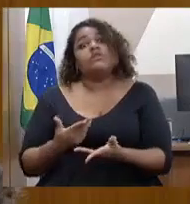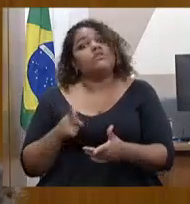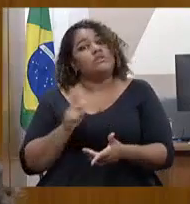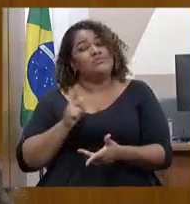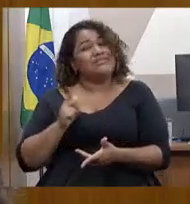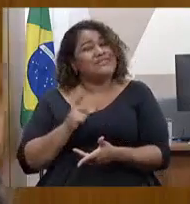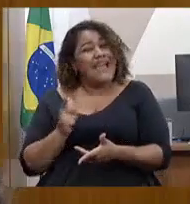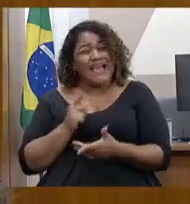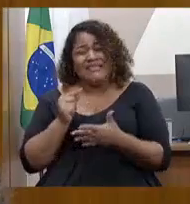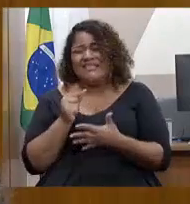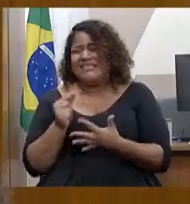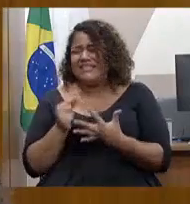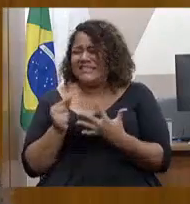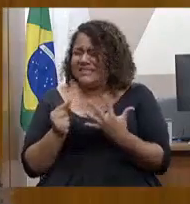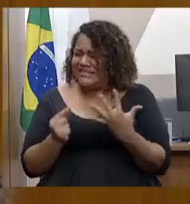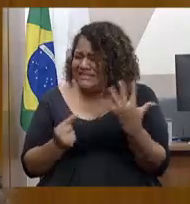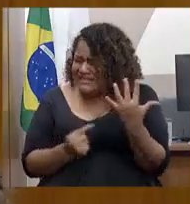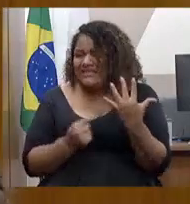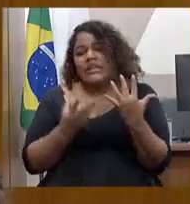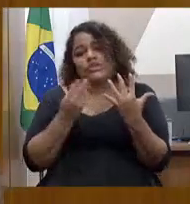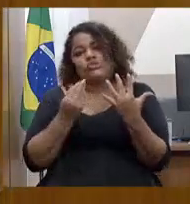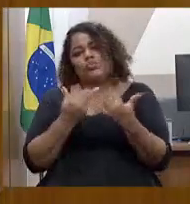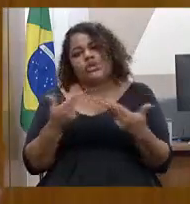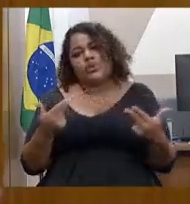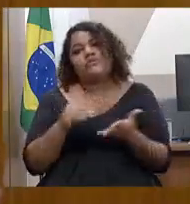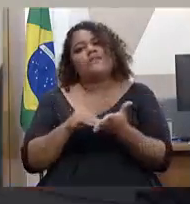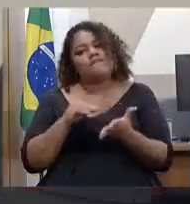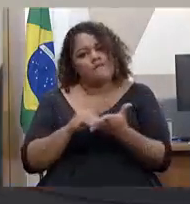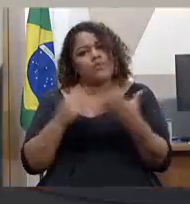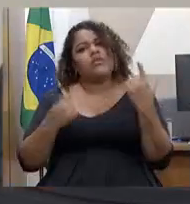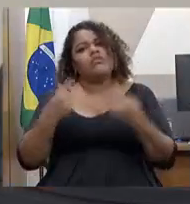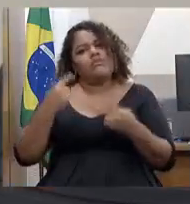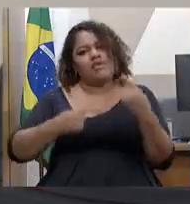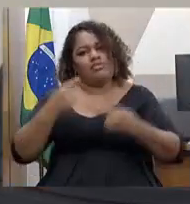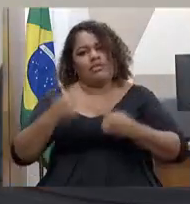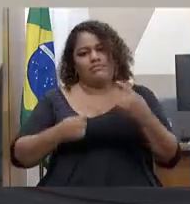gente está falando dos trabalhadores das trabalhadoras obrigado obrigado